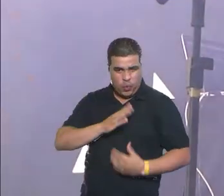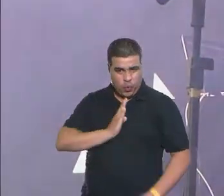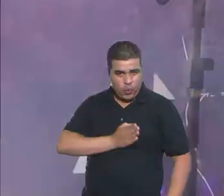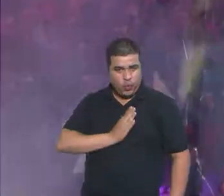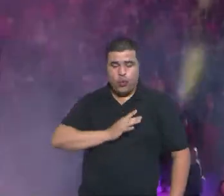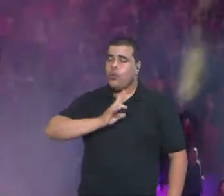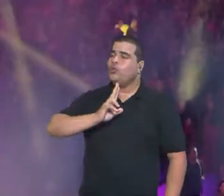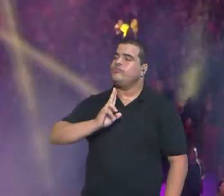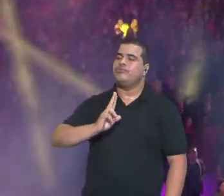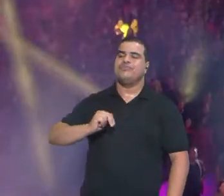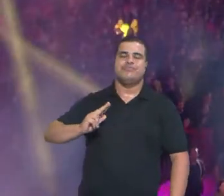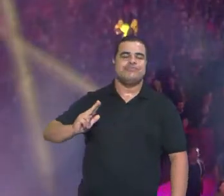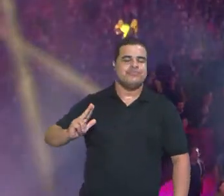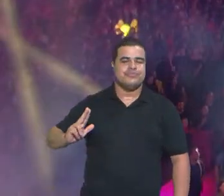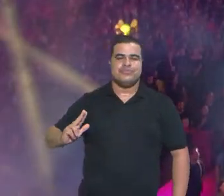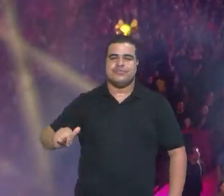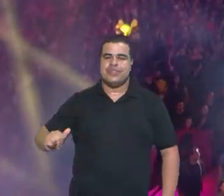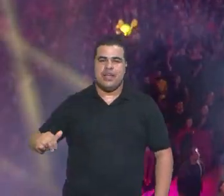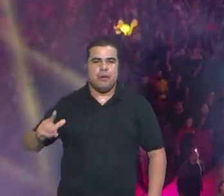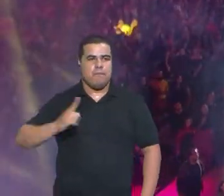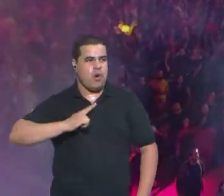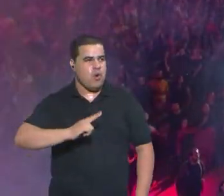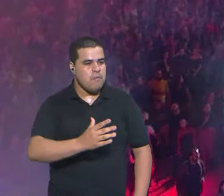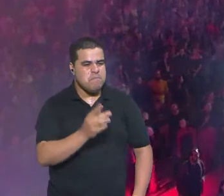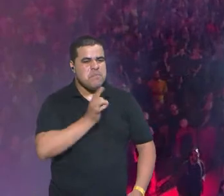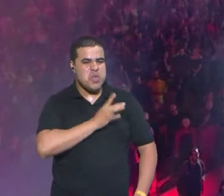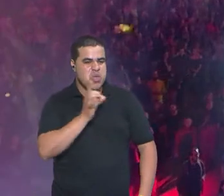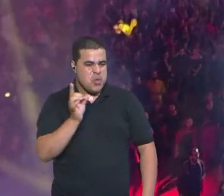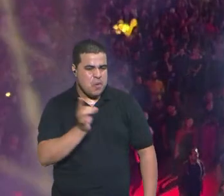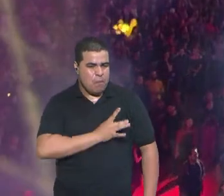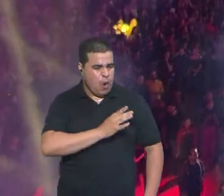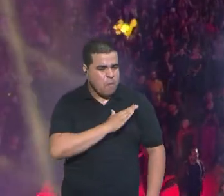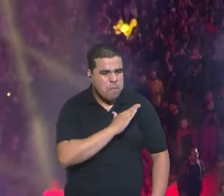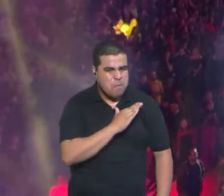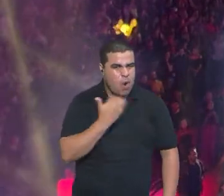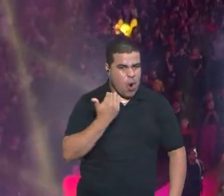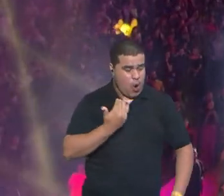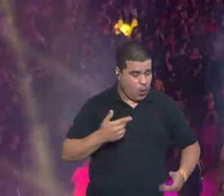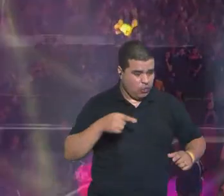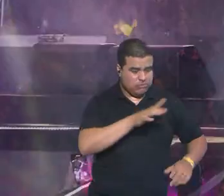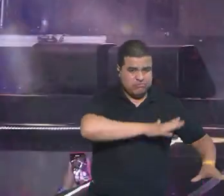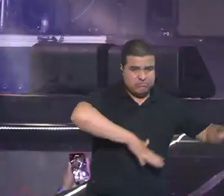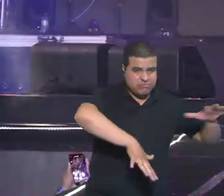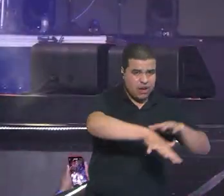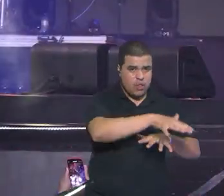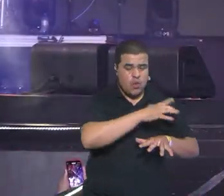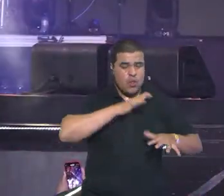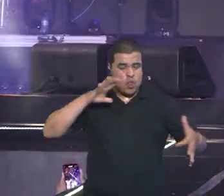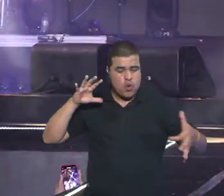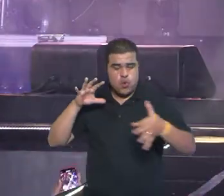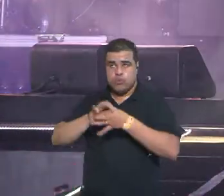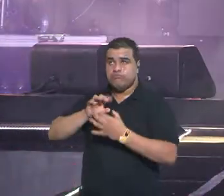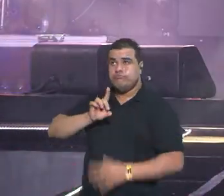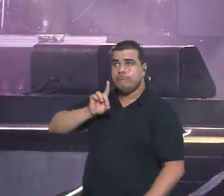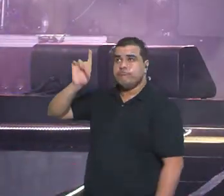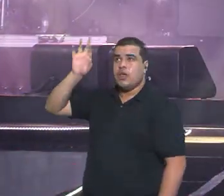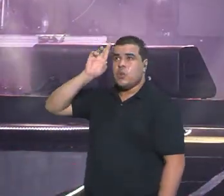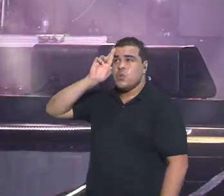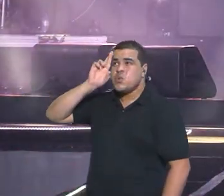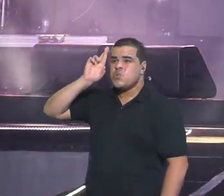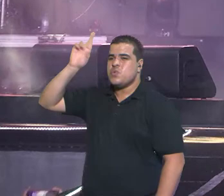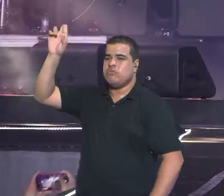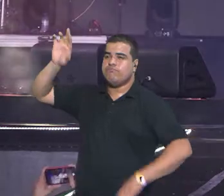habita no meu coração sem o fogo vai fazer a aliança